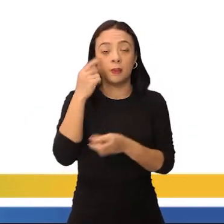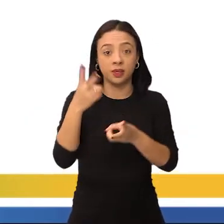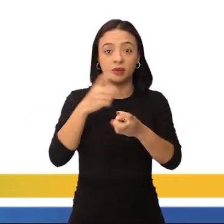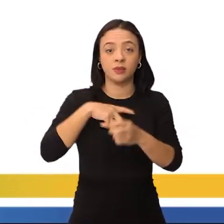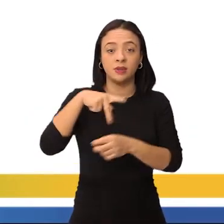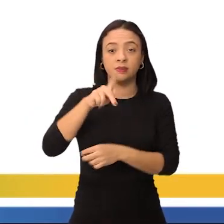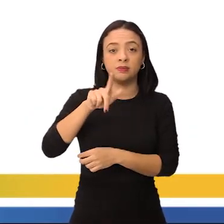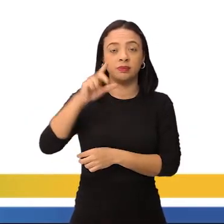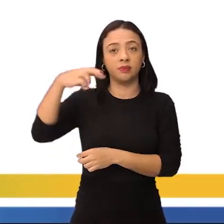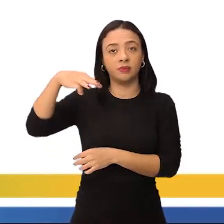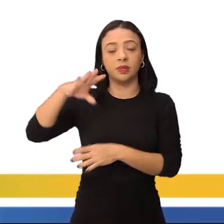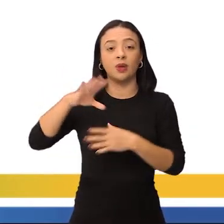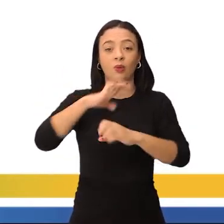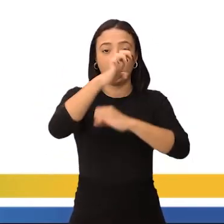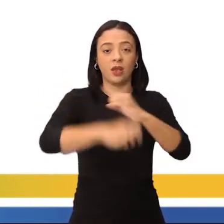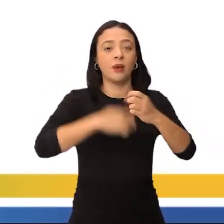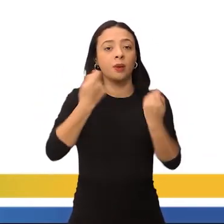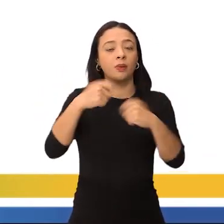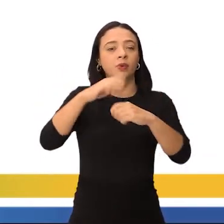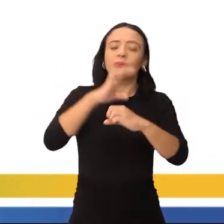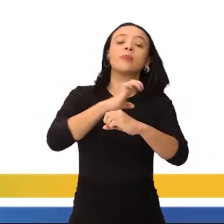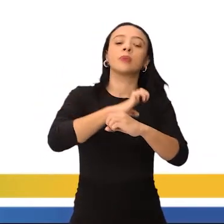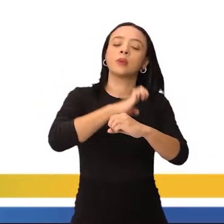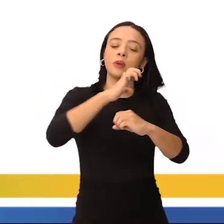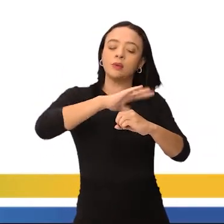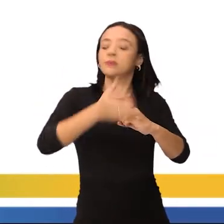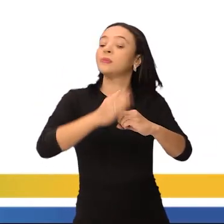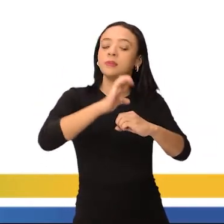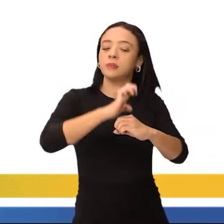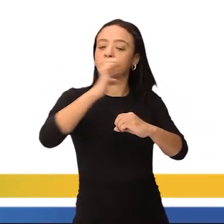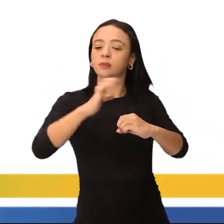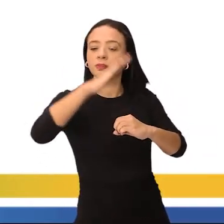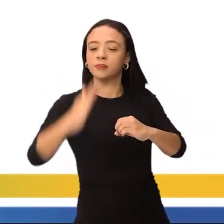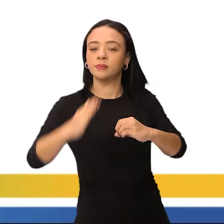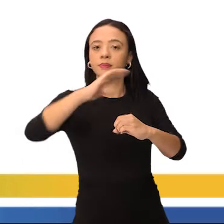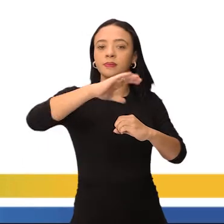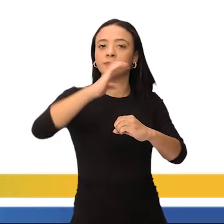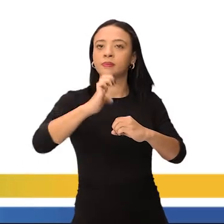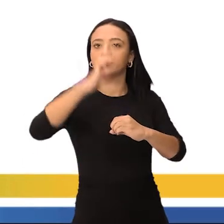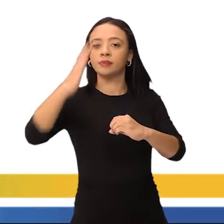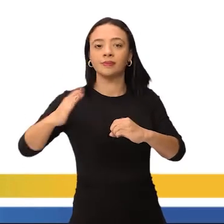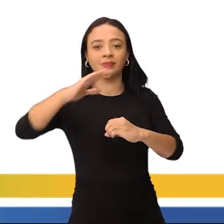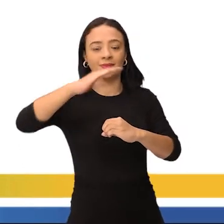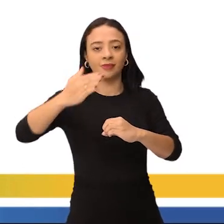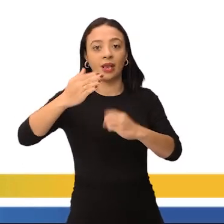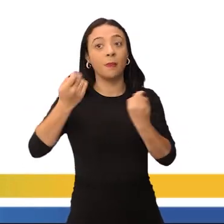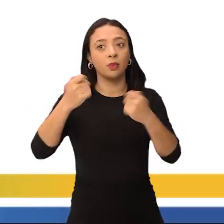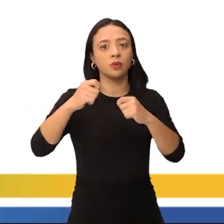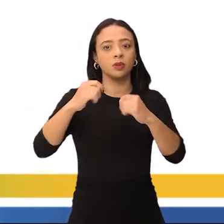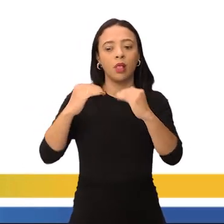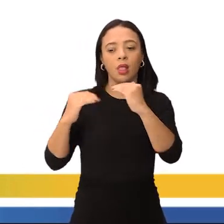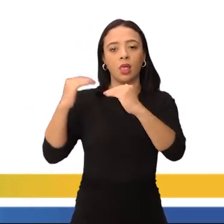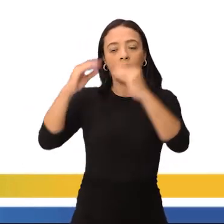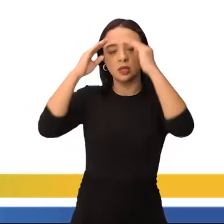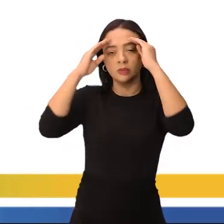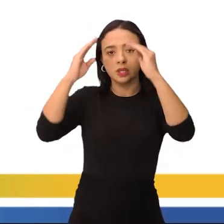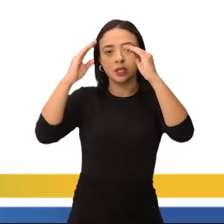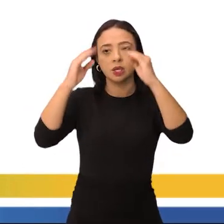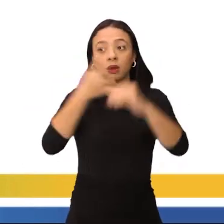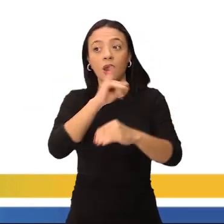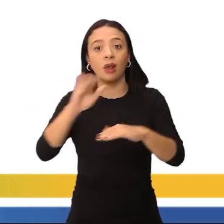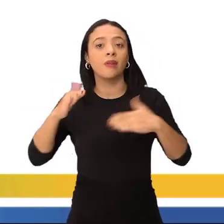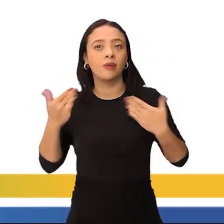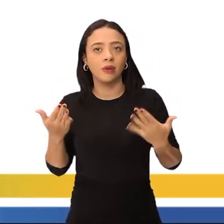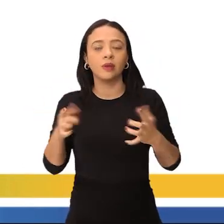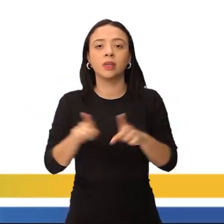KLM então um elétron ele podia saltar ali para camada ela e ele para camada m né conforme o nível de energia dele e